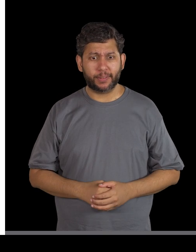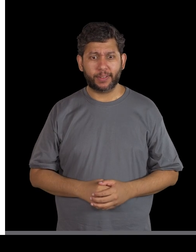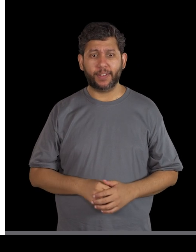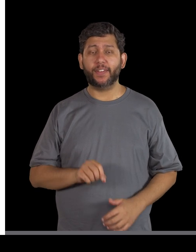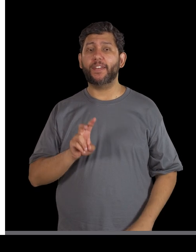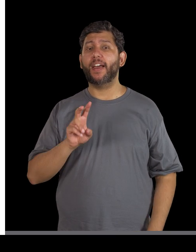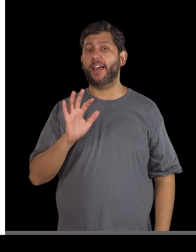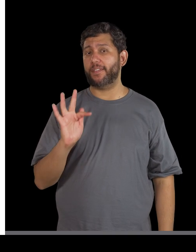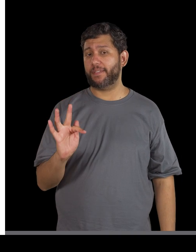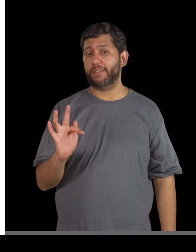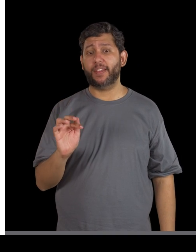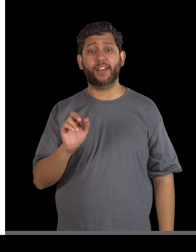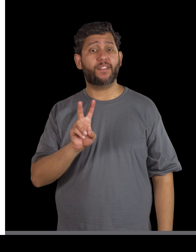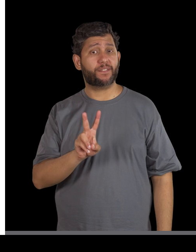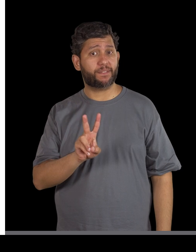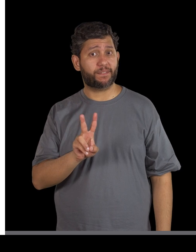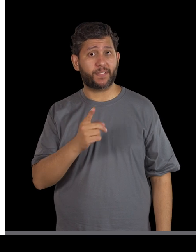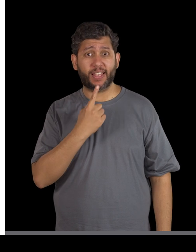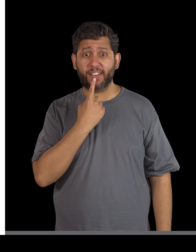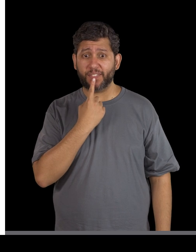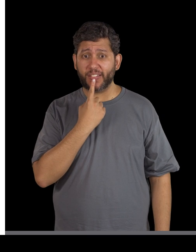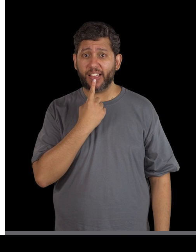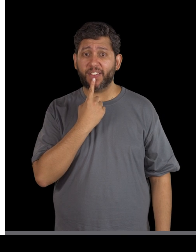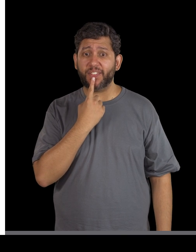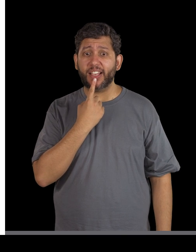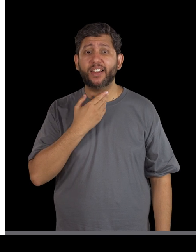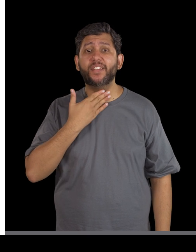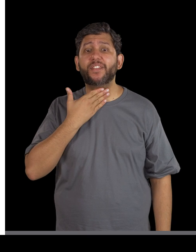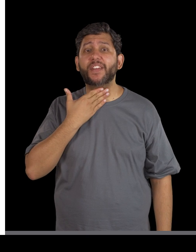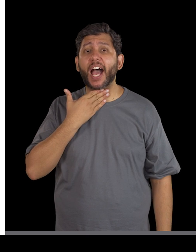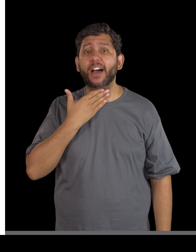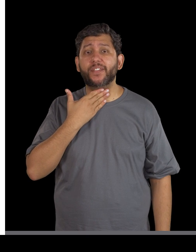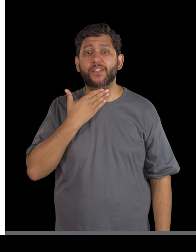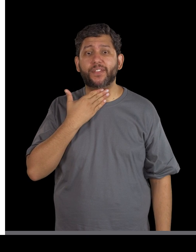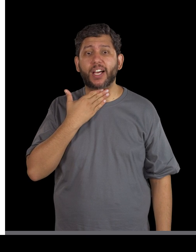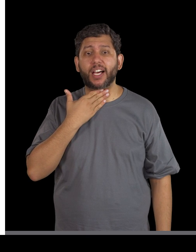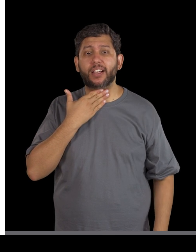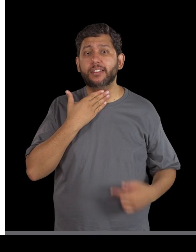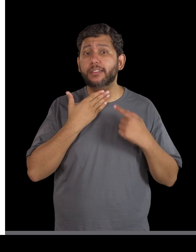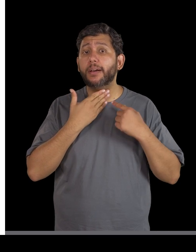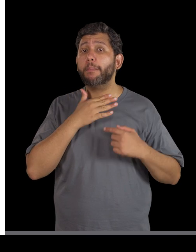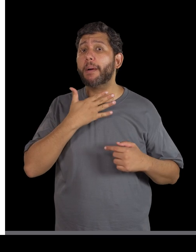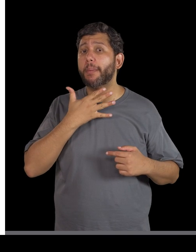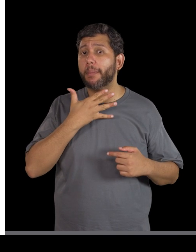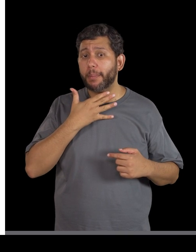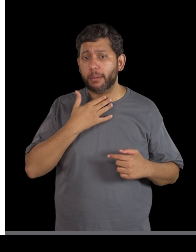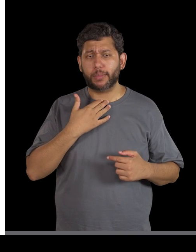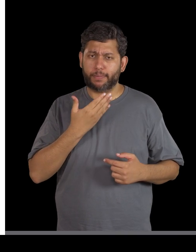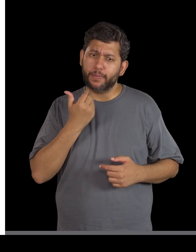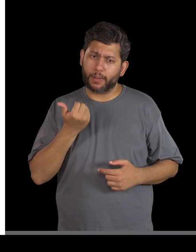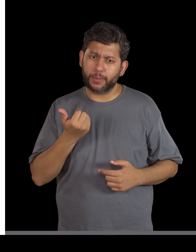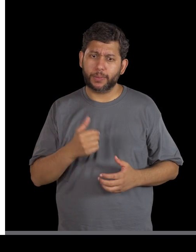o fa e o va, né? No mesmo quadradinho, porque o fa é unvoiced e o va é voiced, facinho. A gente